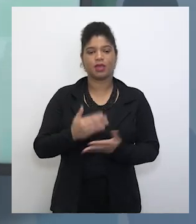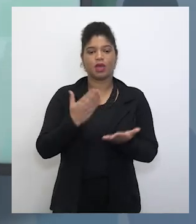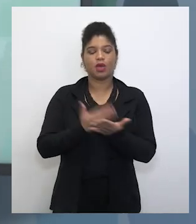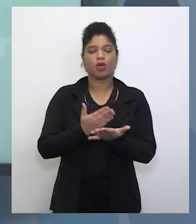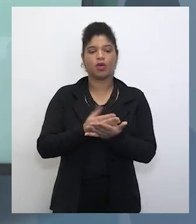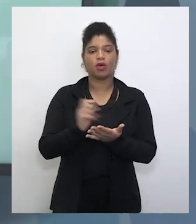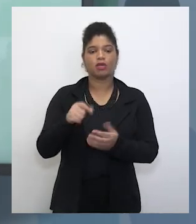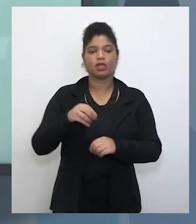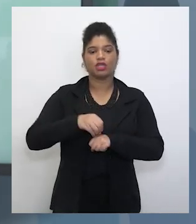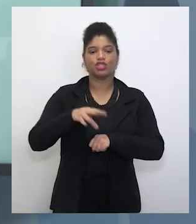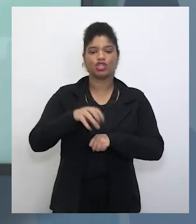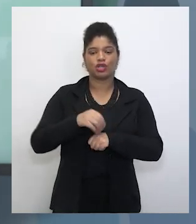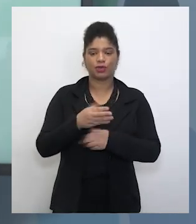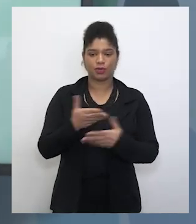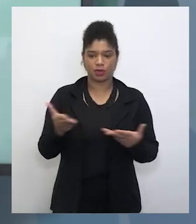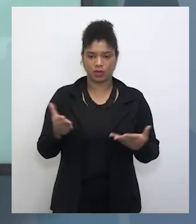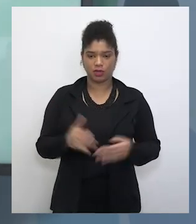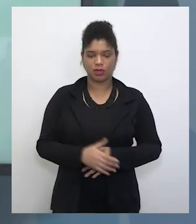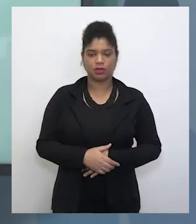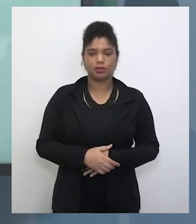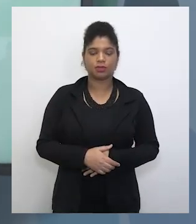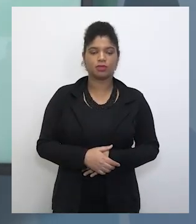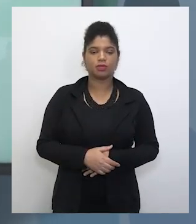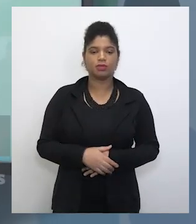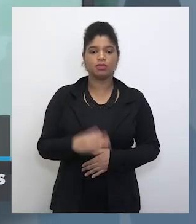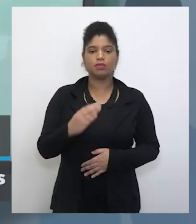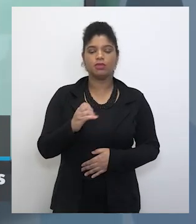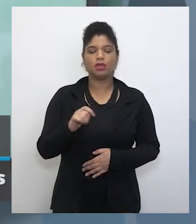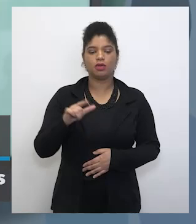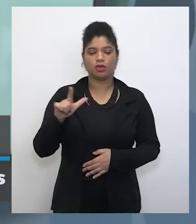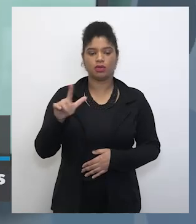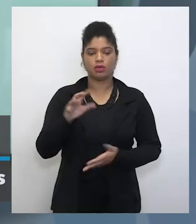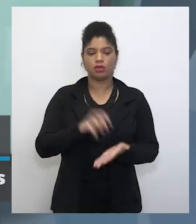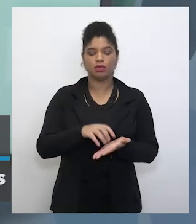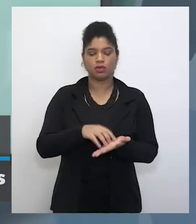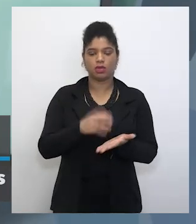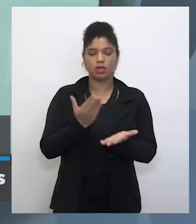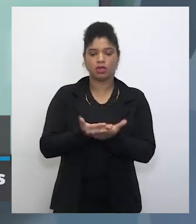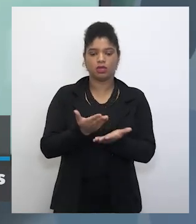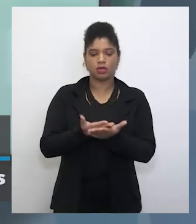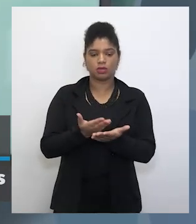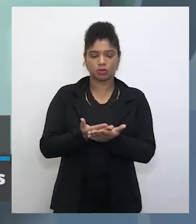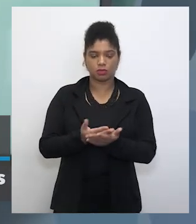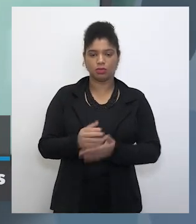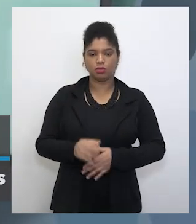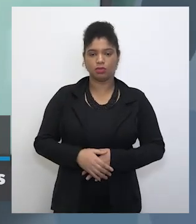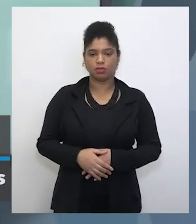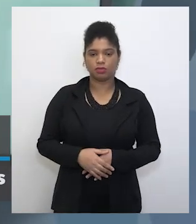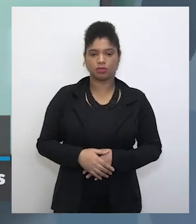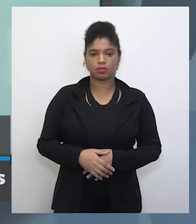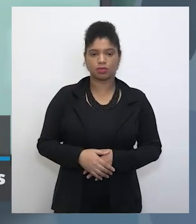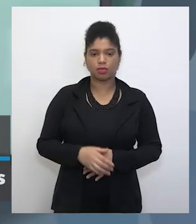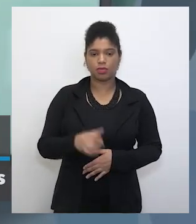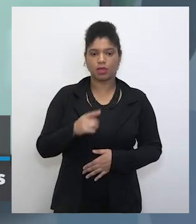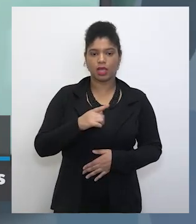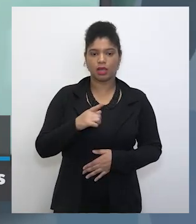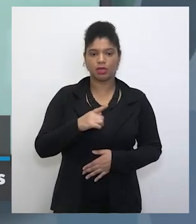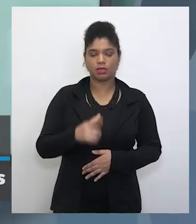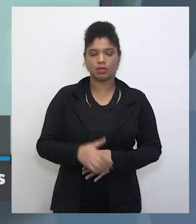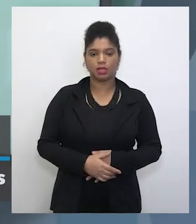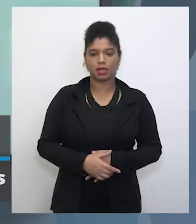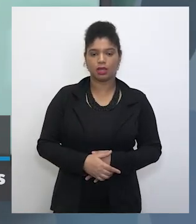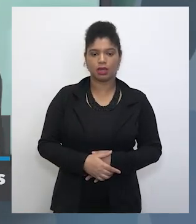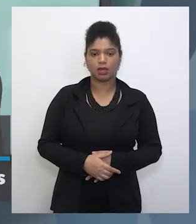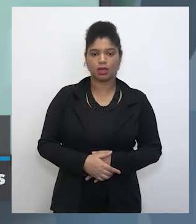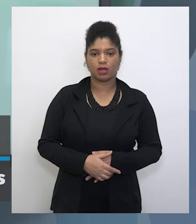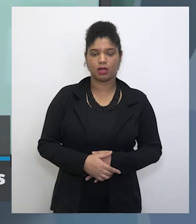os recadinhos para vocês. Vamos começar falando lá do CEL, o Centro de Estudo de Línguas. Tá aparecendo aqui embaixo para vocês na tela